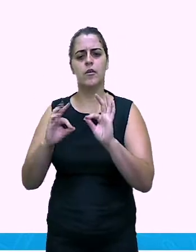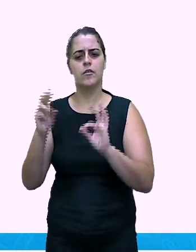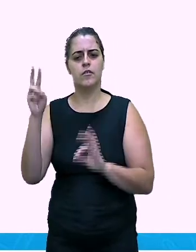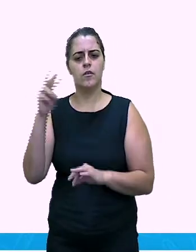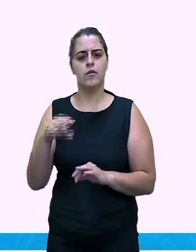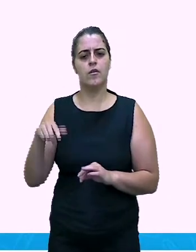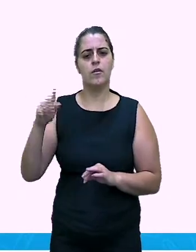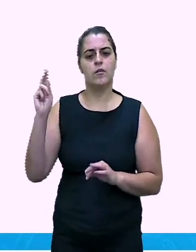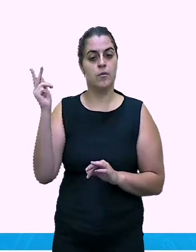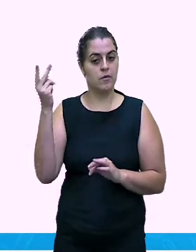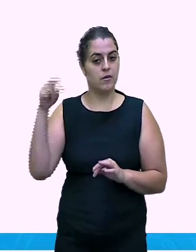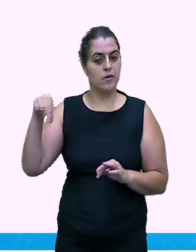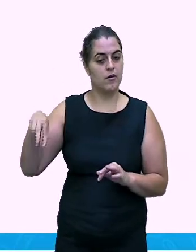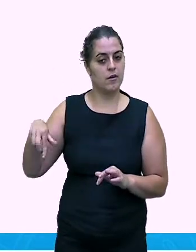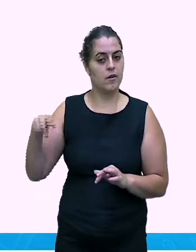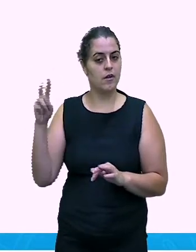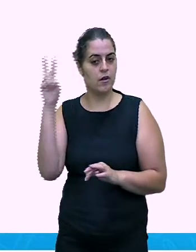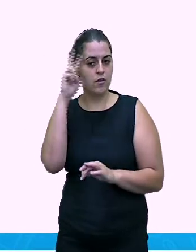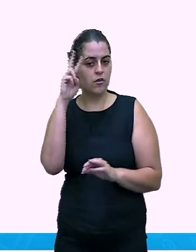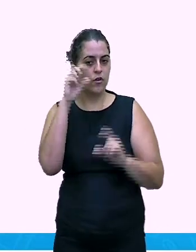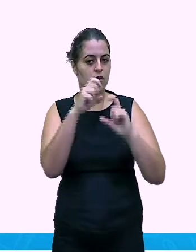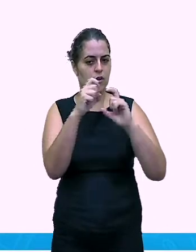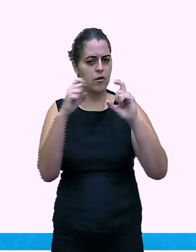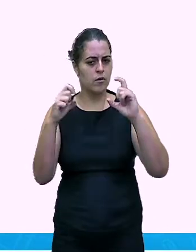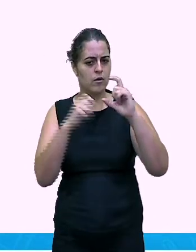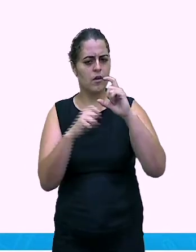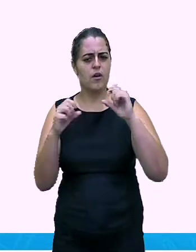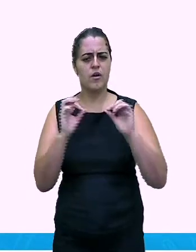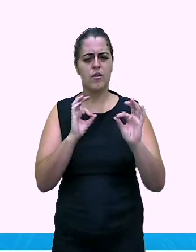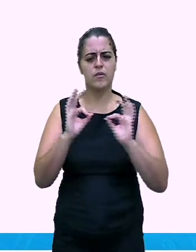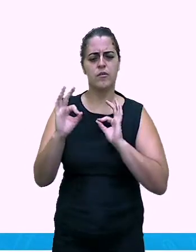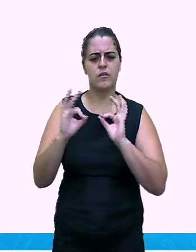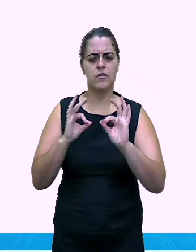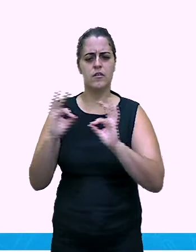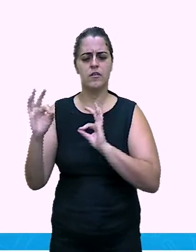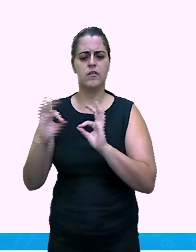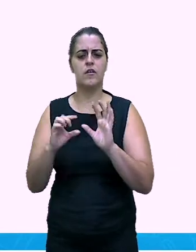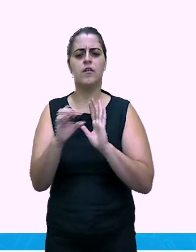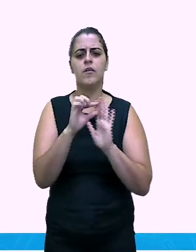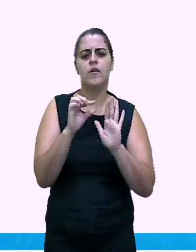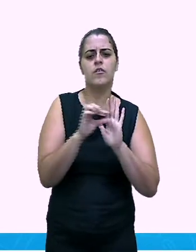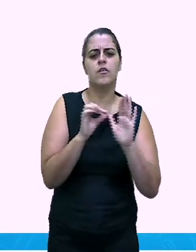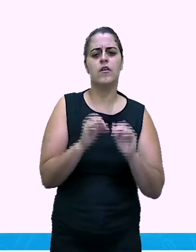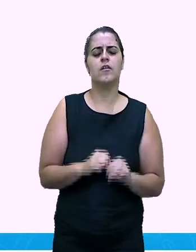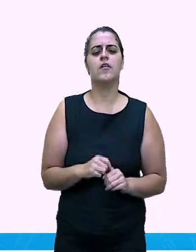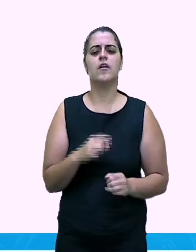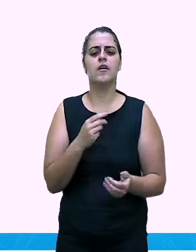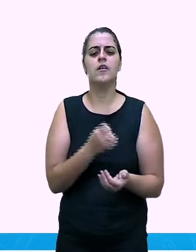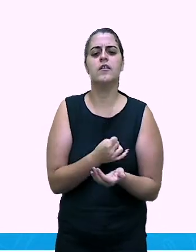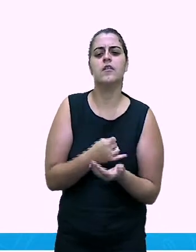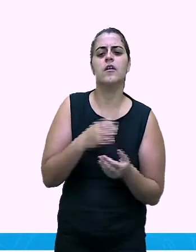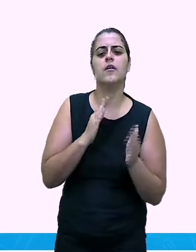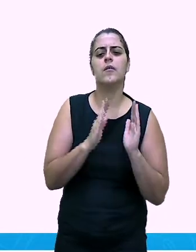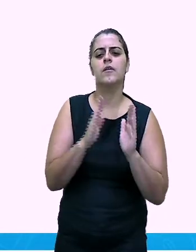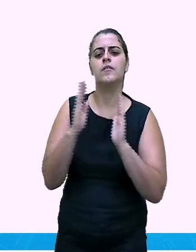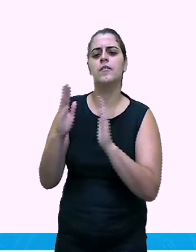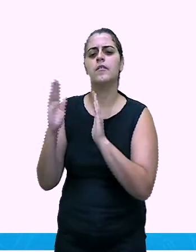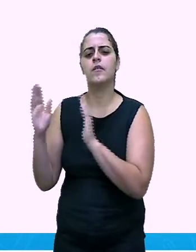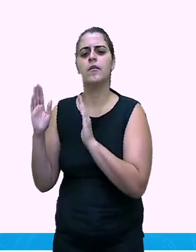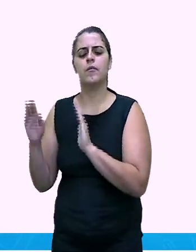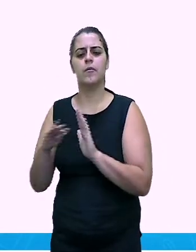A história em quadrinhos, ela é organizada da mesma forma que a tirinha. Ela tem que ter uma sequência